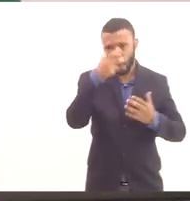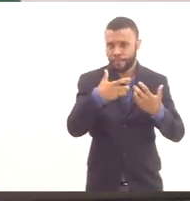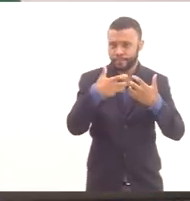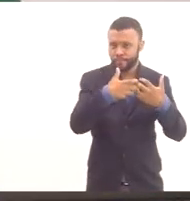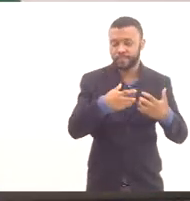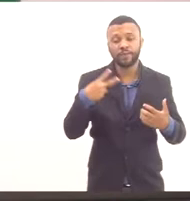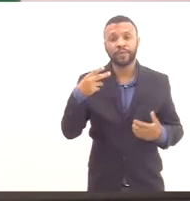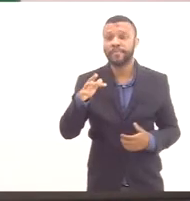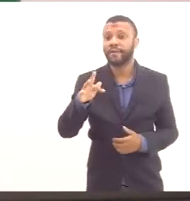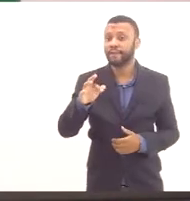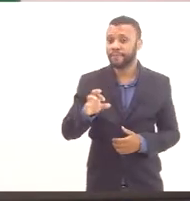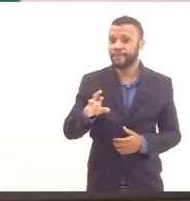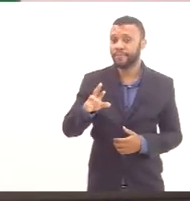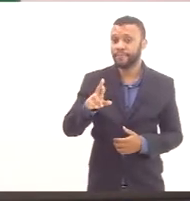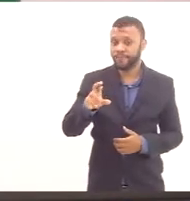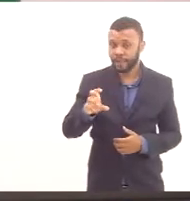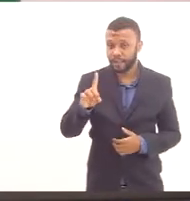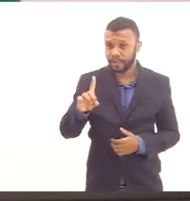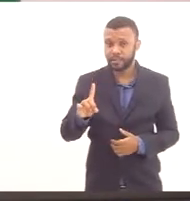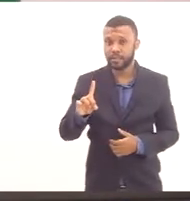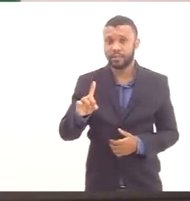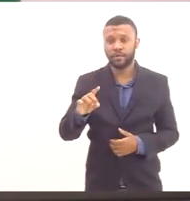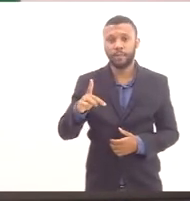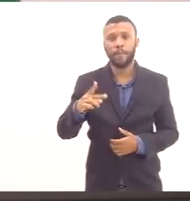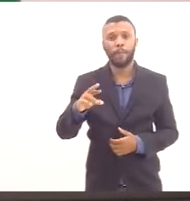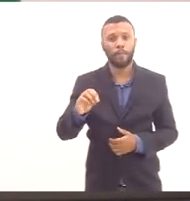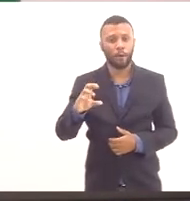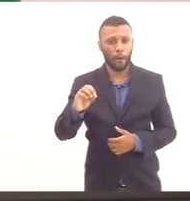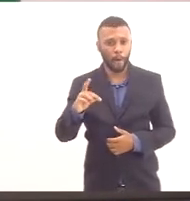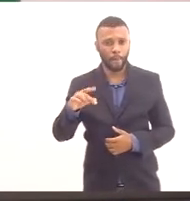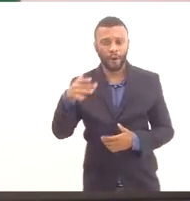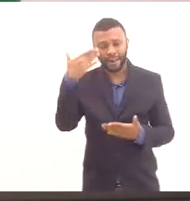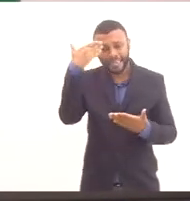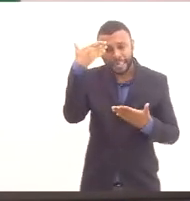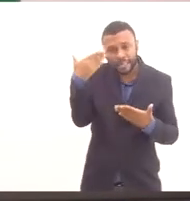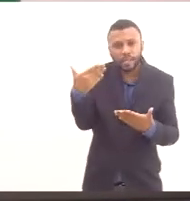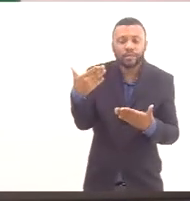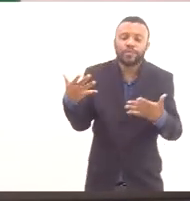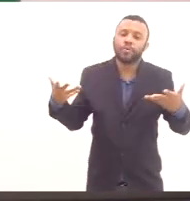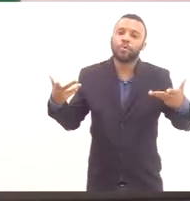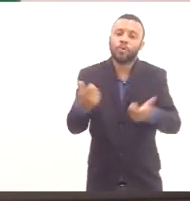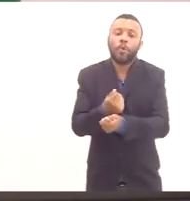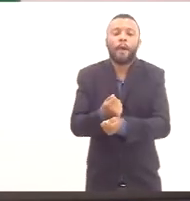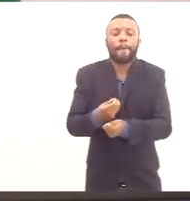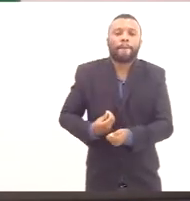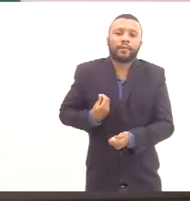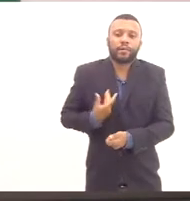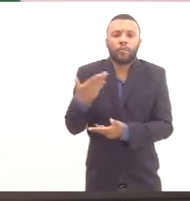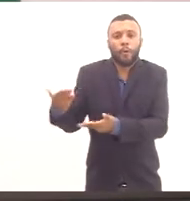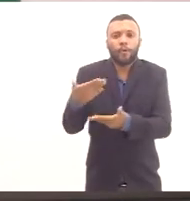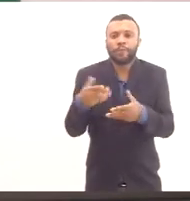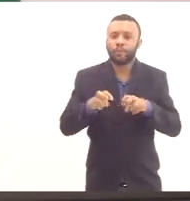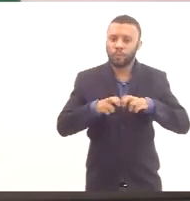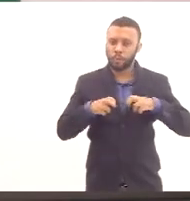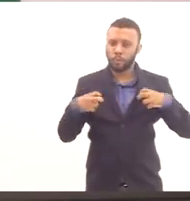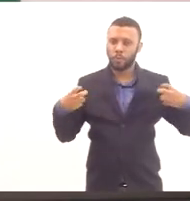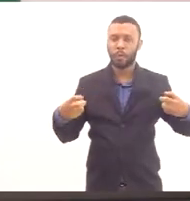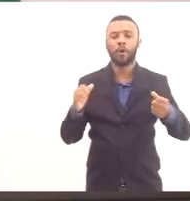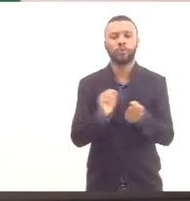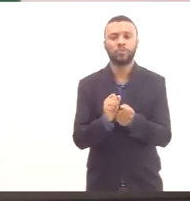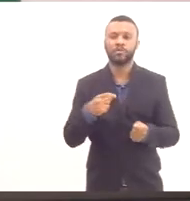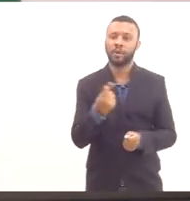Fred Procópio a quem eu agradeço imensamente a presença e convido para compor a mesa de conosco